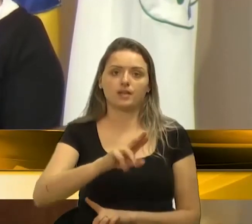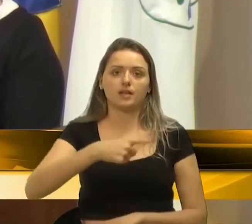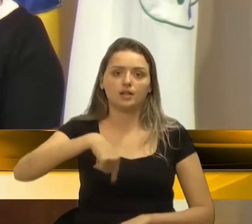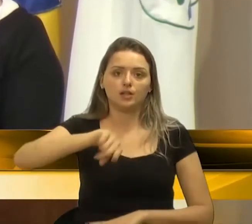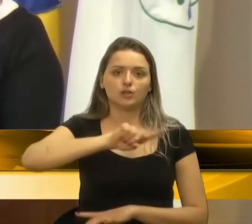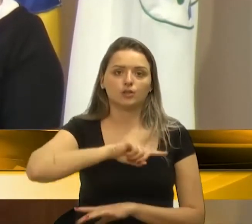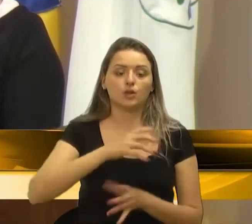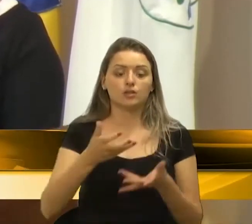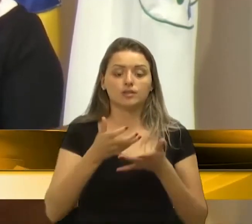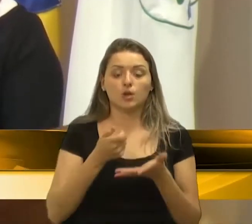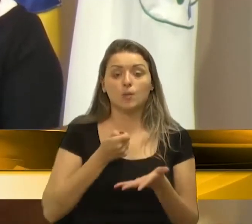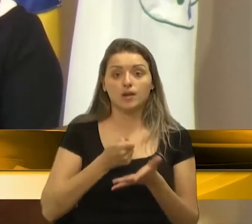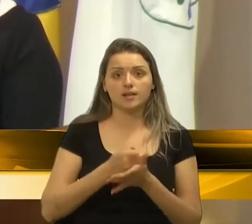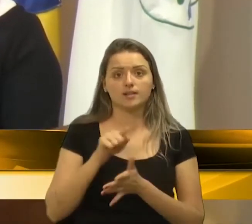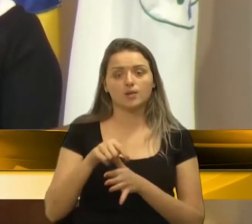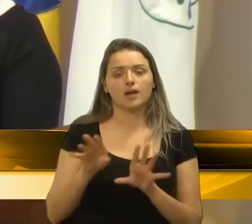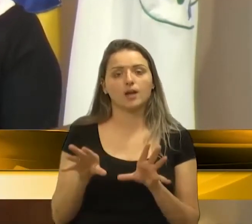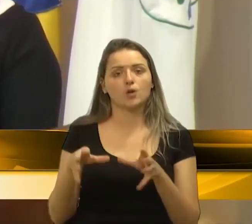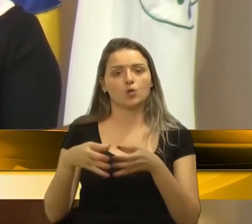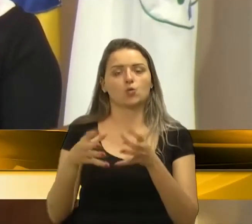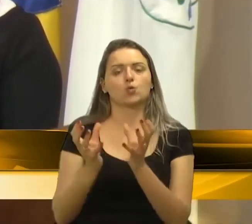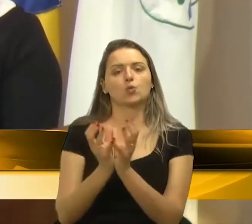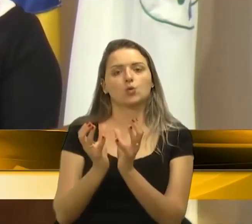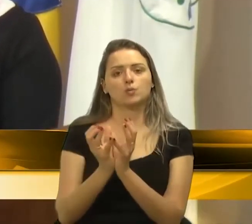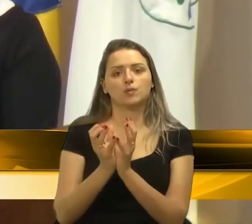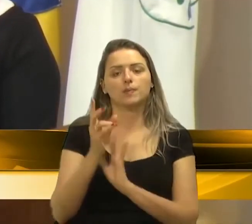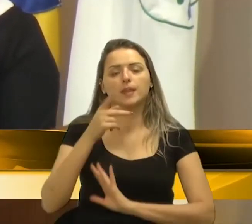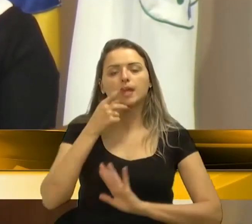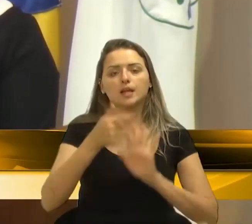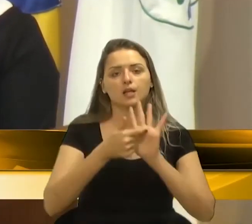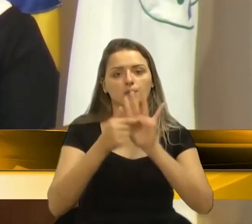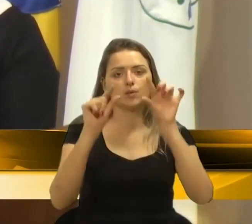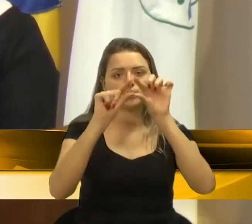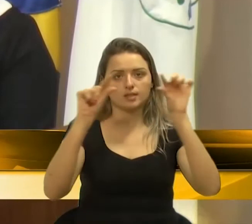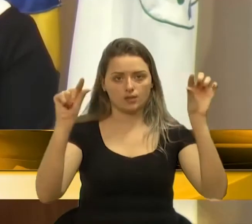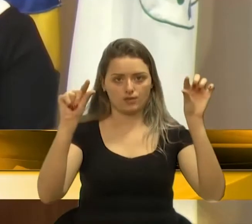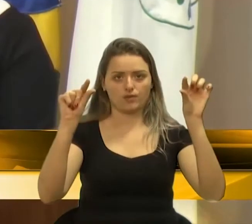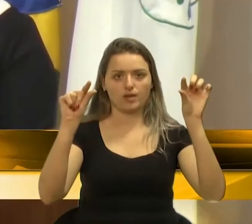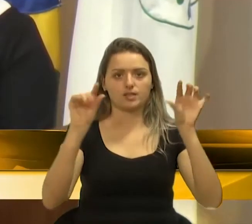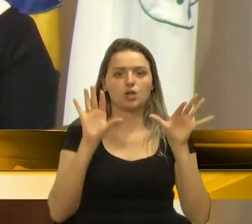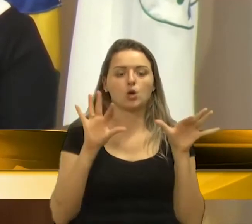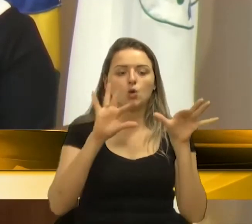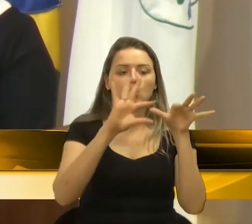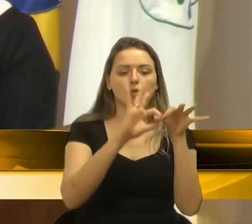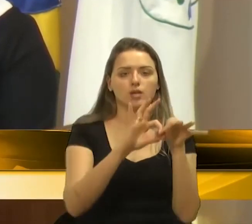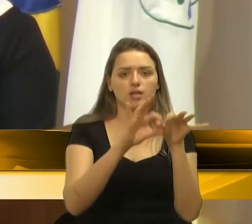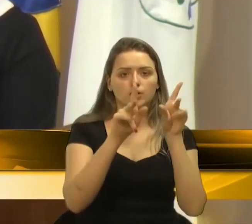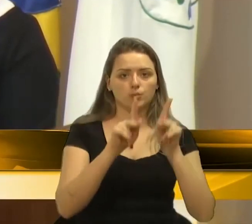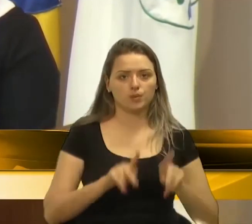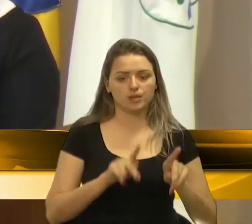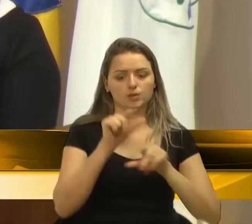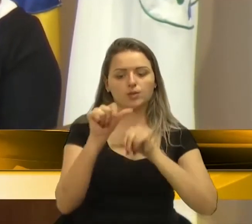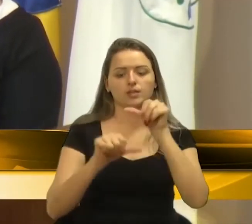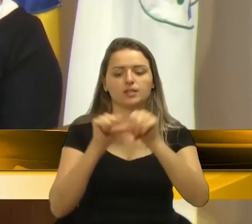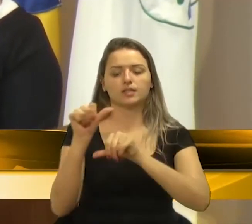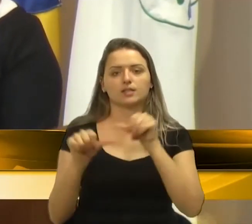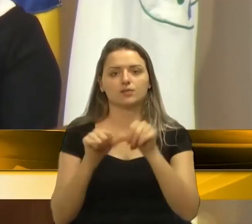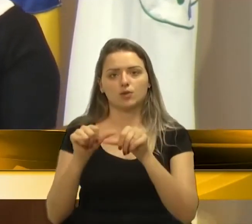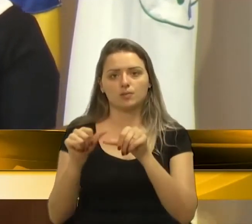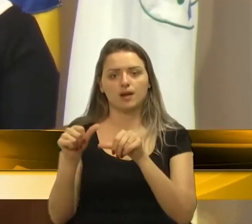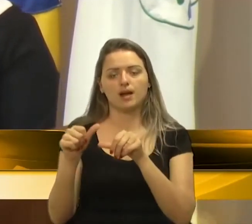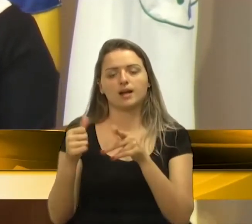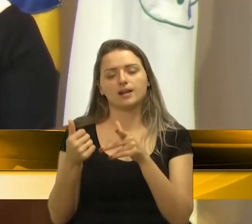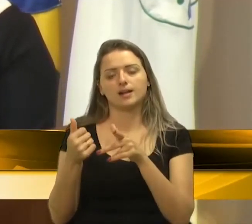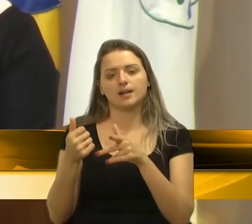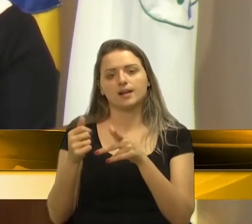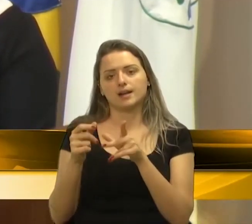sermos grupo. E parafraseando o nosso slogan, unindo pessoas, transformando negócios, mesmo reconhecendo a